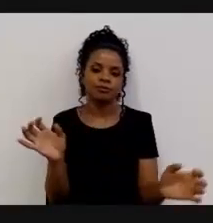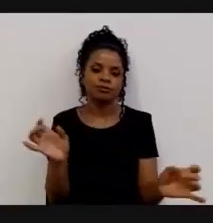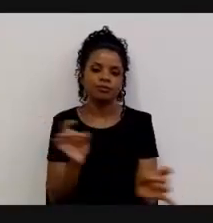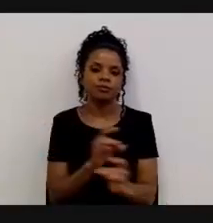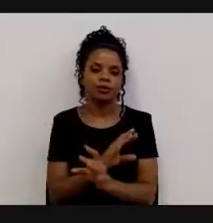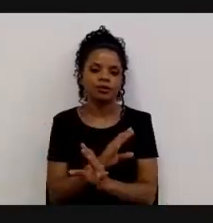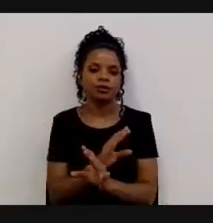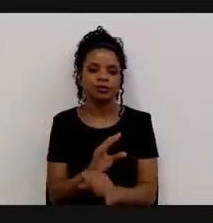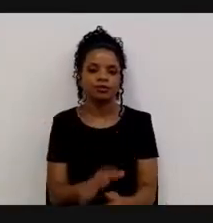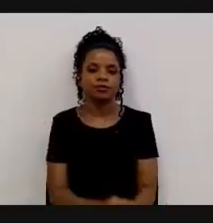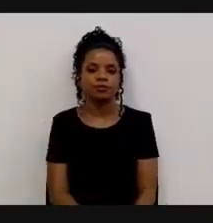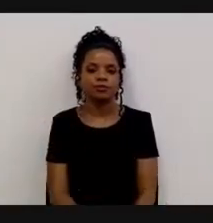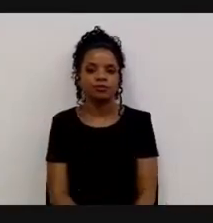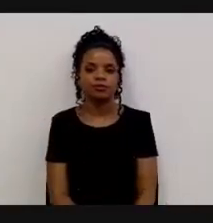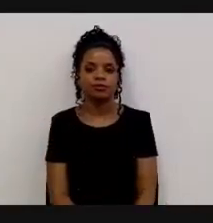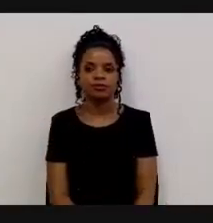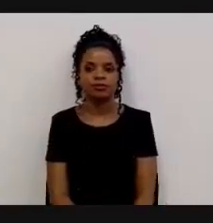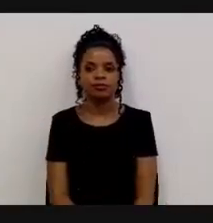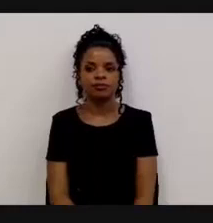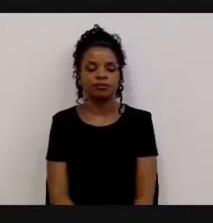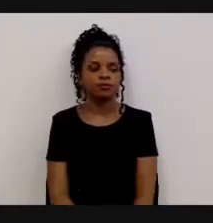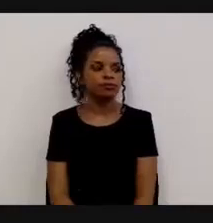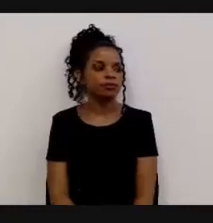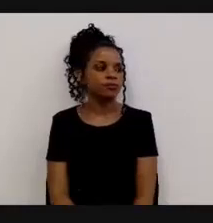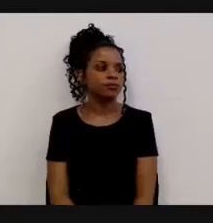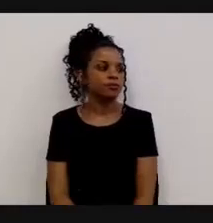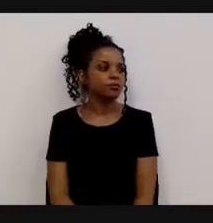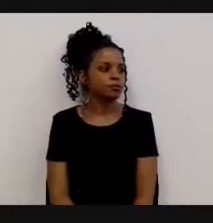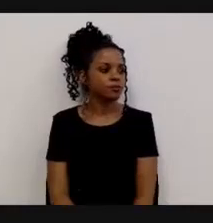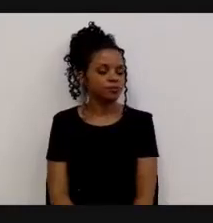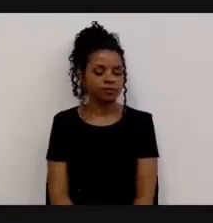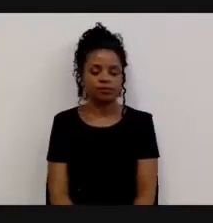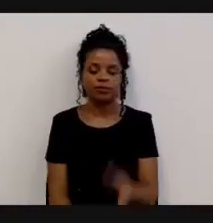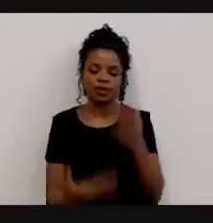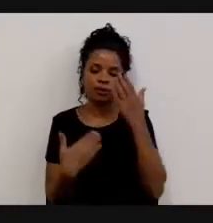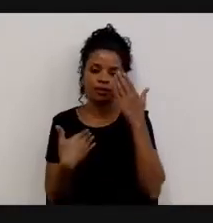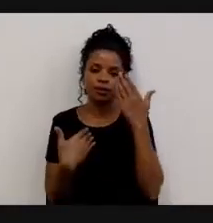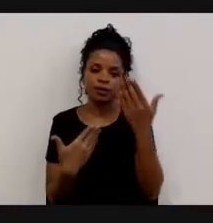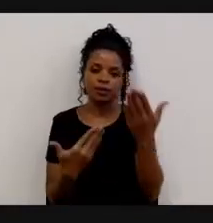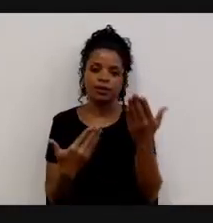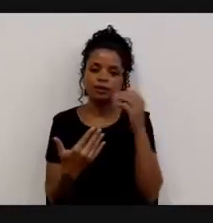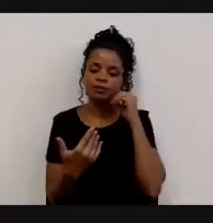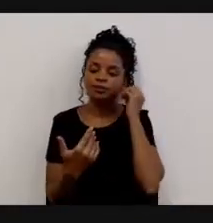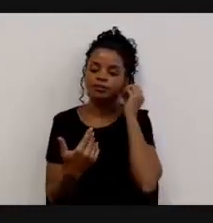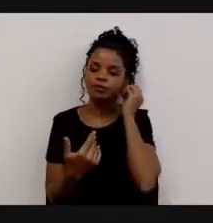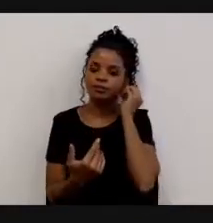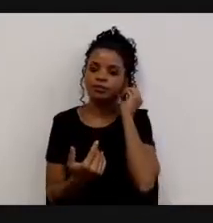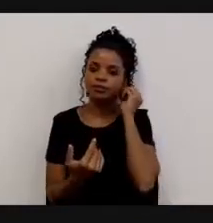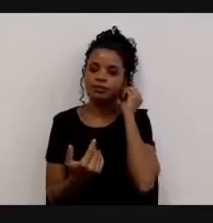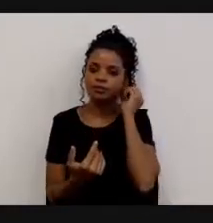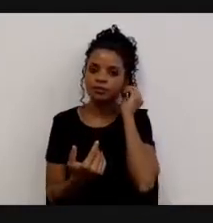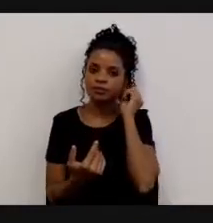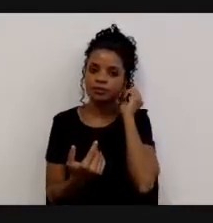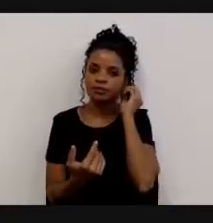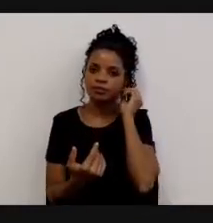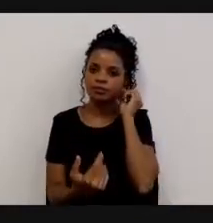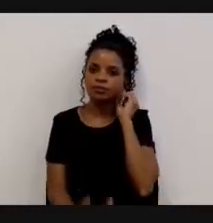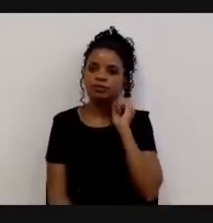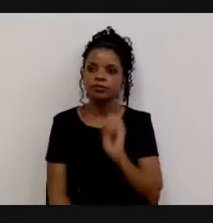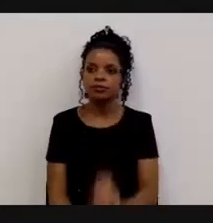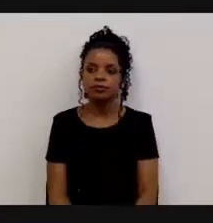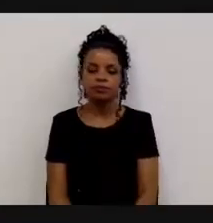Eu vou falar mais um pouquinho, mas já consegui concluir. Obrigado, então, pelo trabalho. Uma salva de